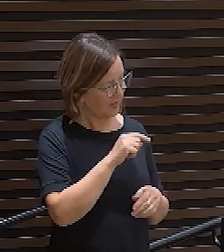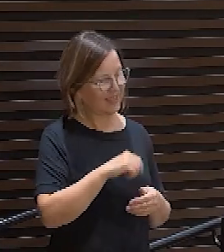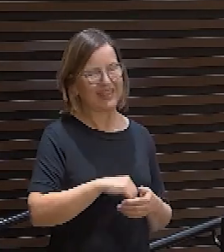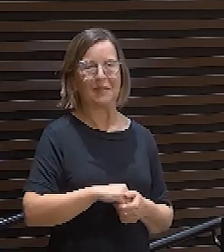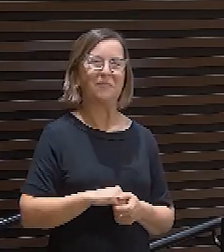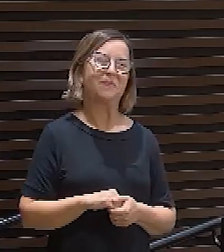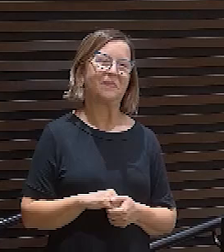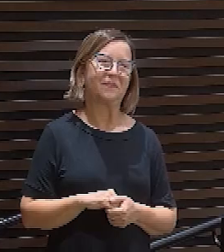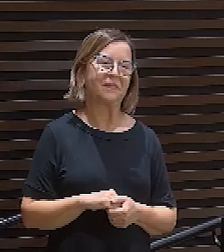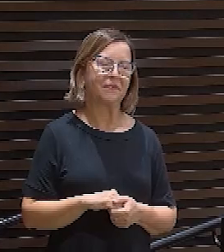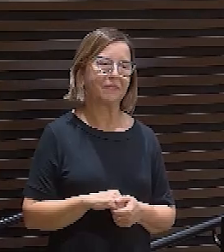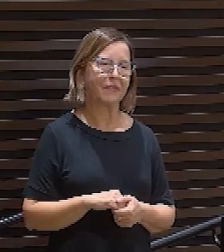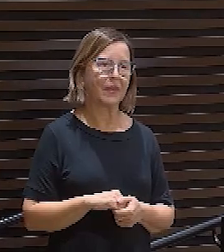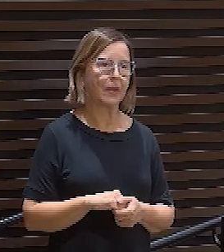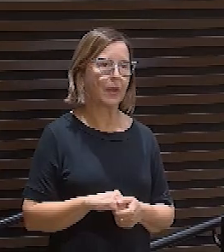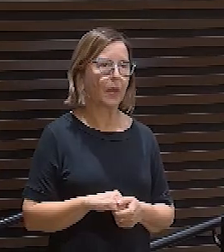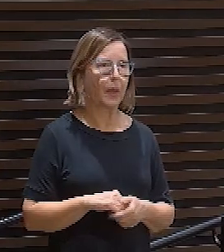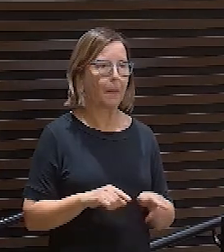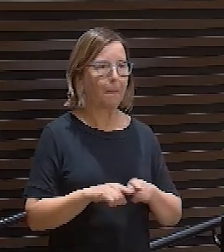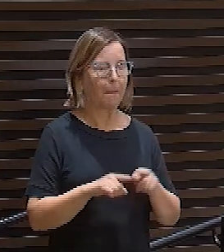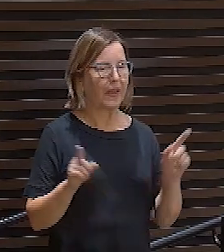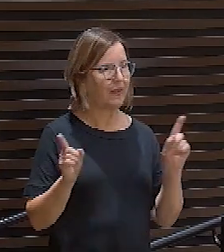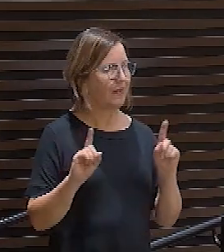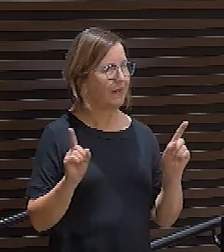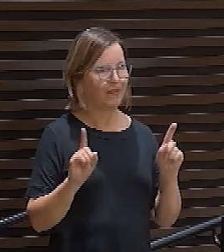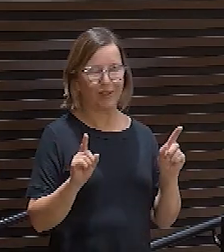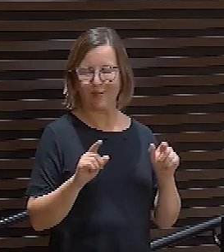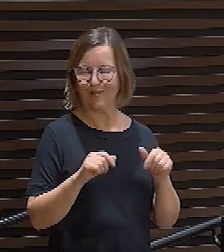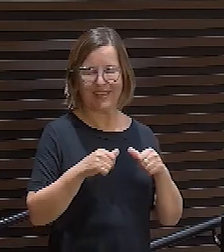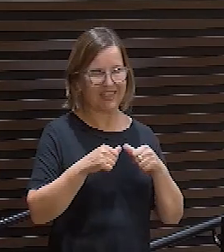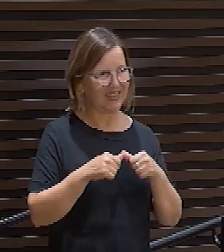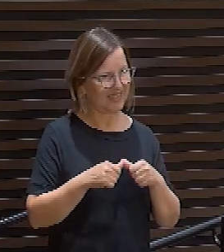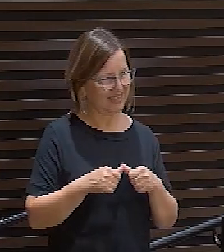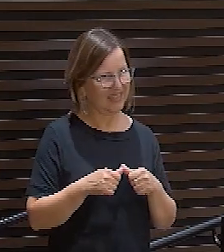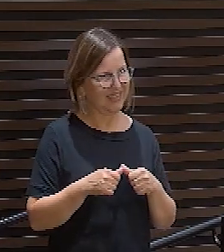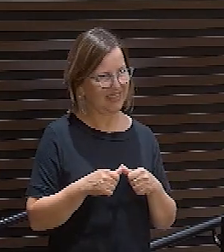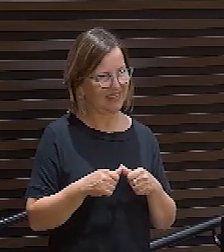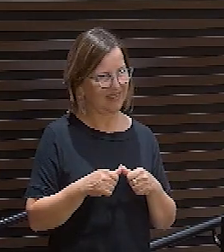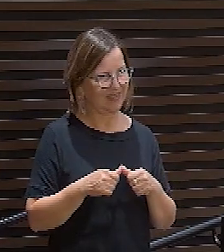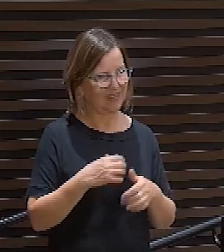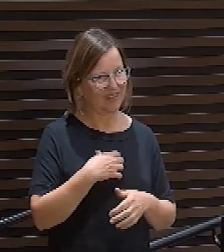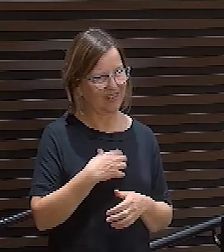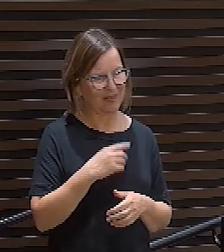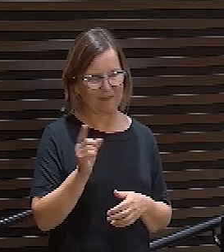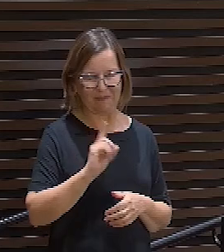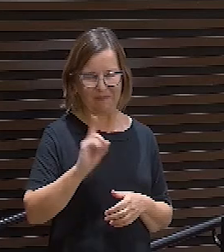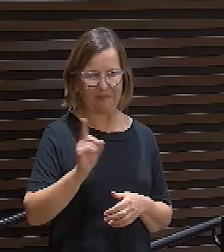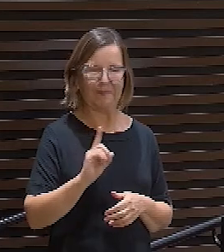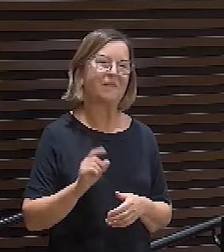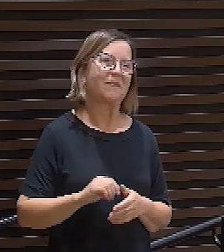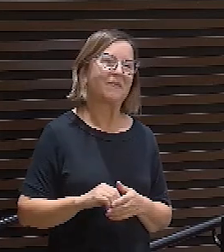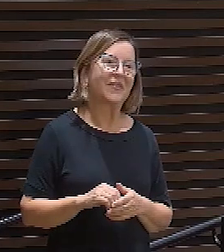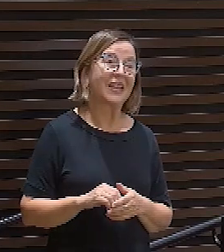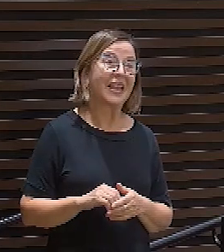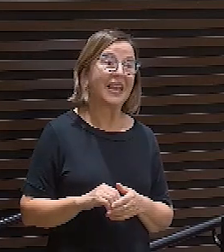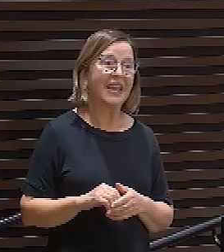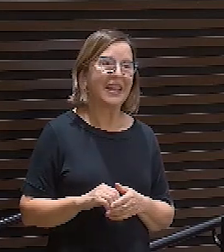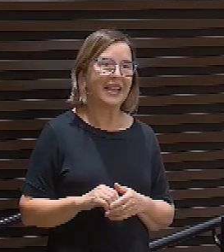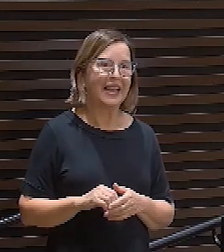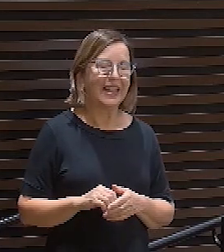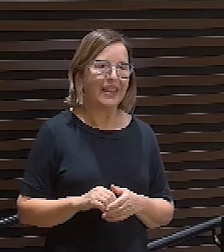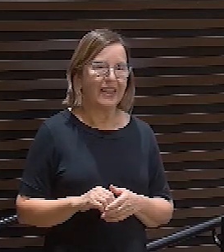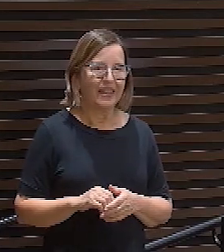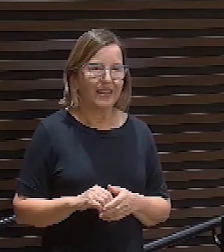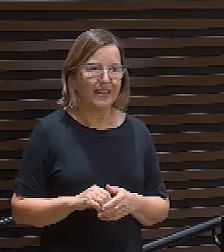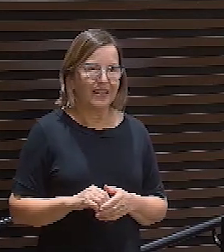coração. Não é assim que ele faz a nossa defesa. Ele está diante de um juiz justo, do Deus Criador do